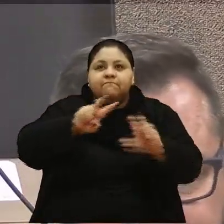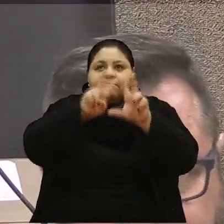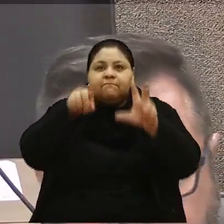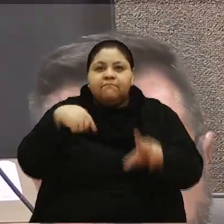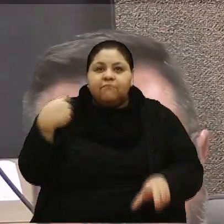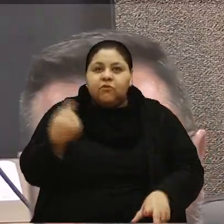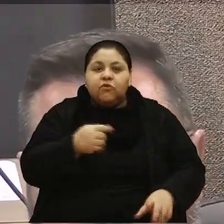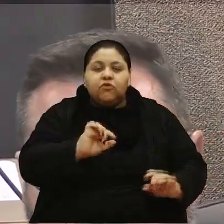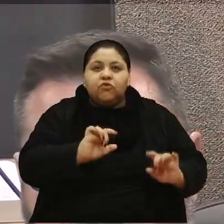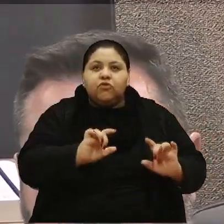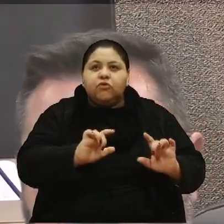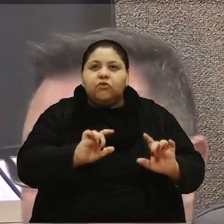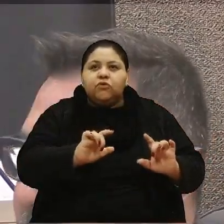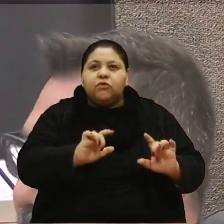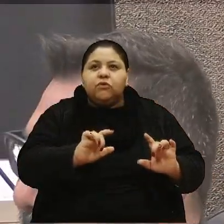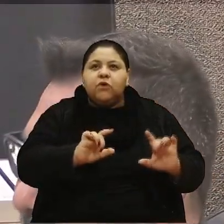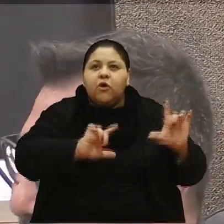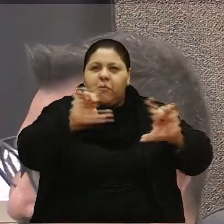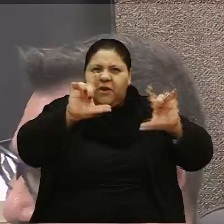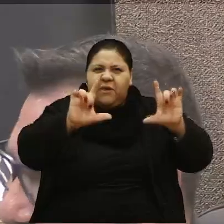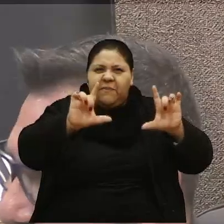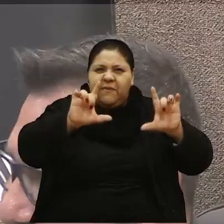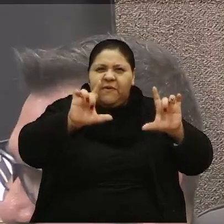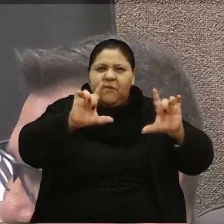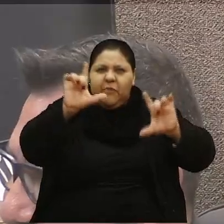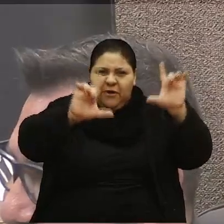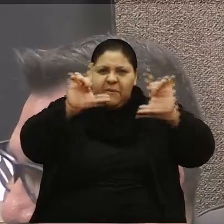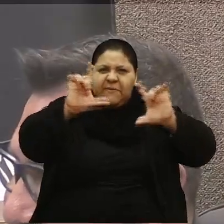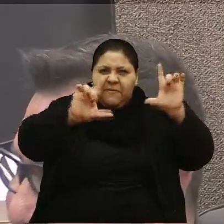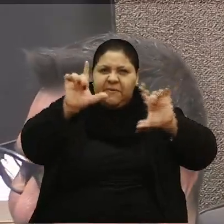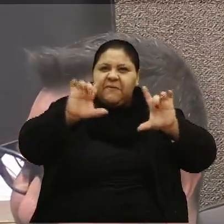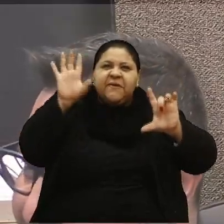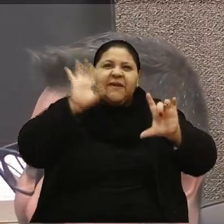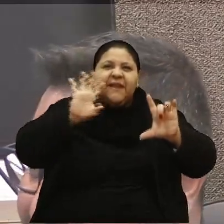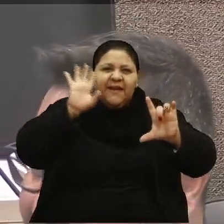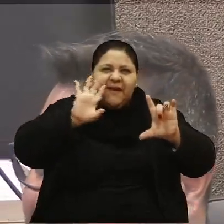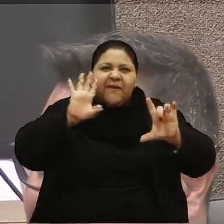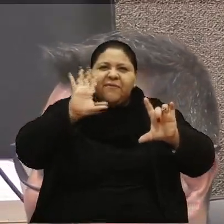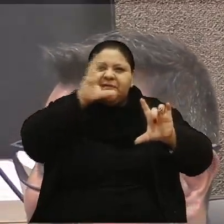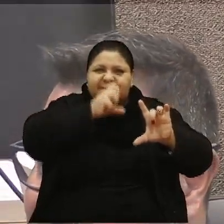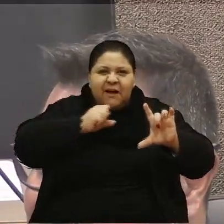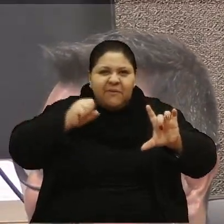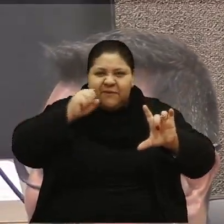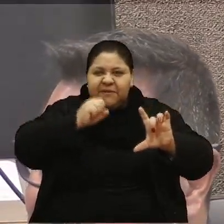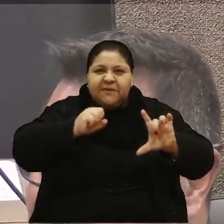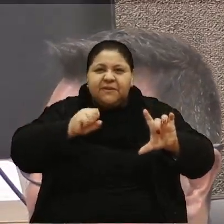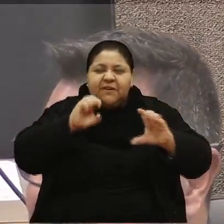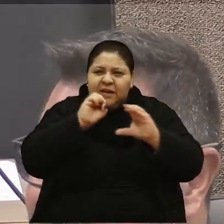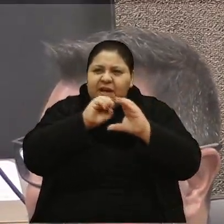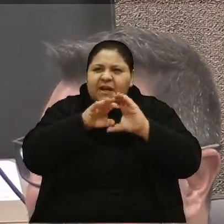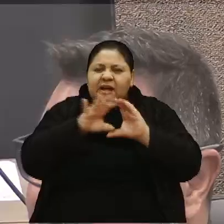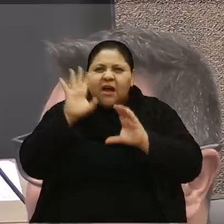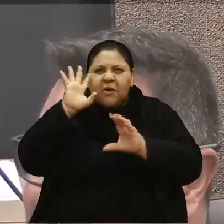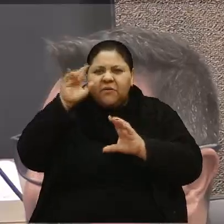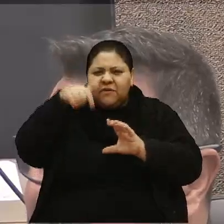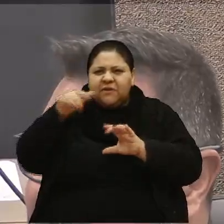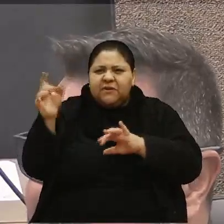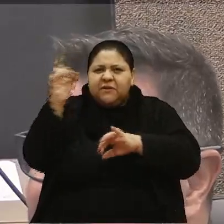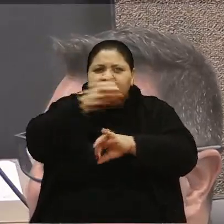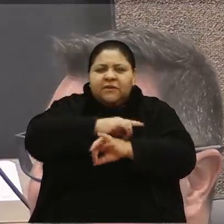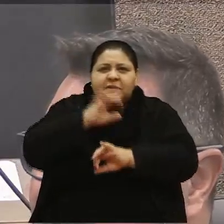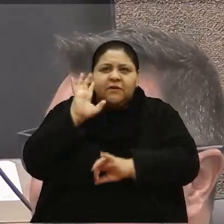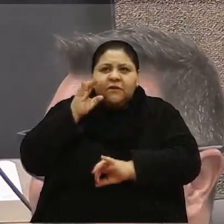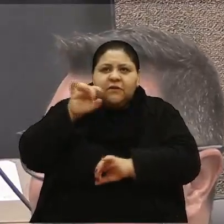Hugo Calderano. É isso, não? Que legal, sabe? Inclusive, aconteceu esses dias, se eu não me engano, está acontecendo